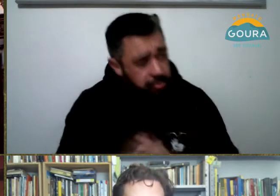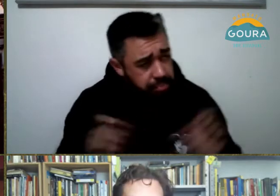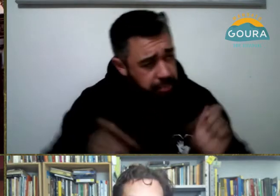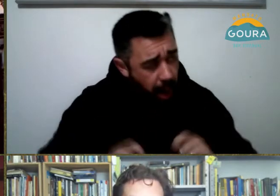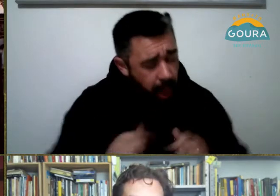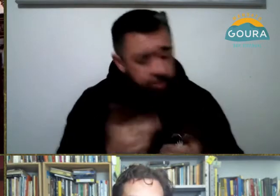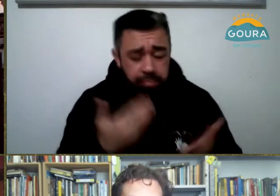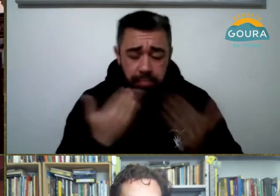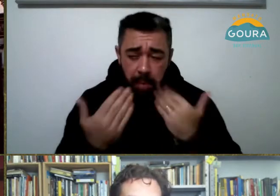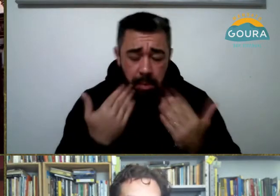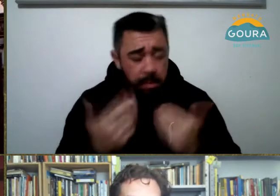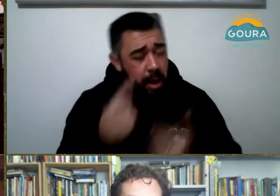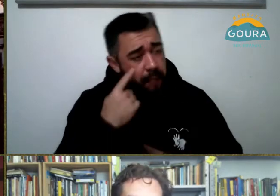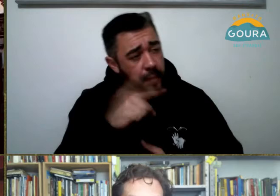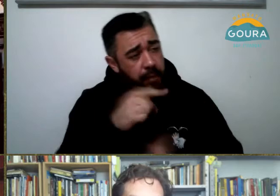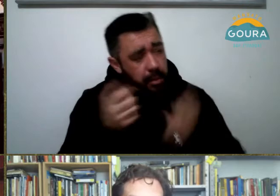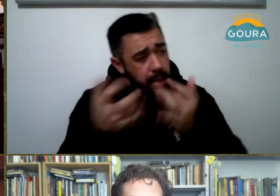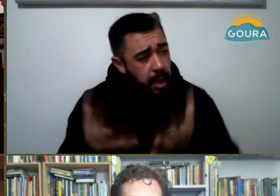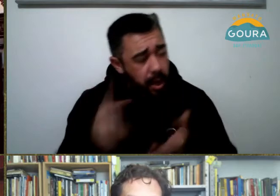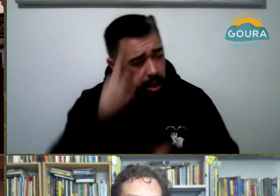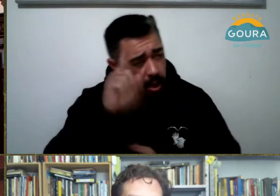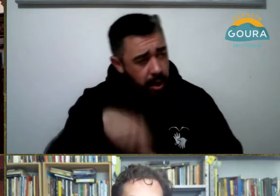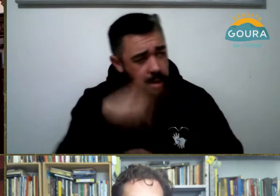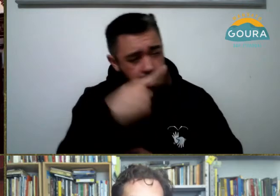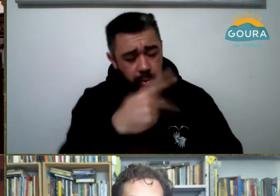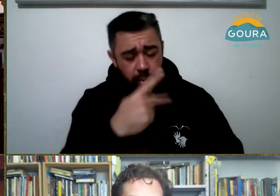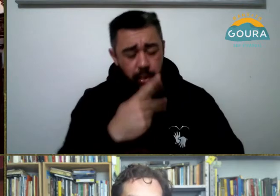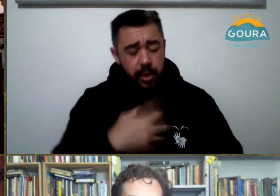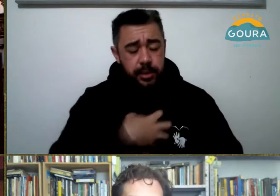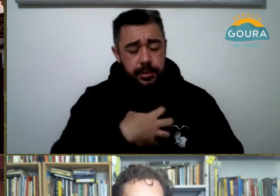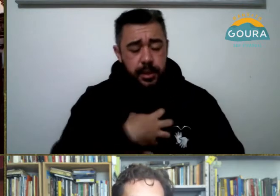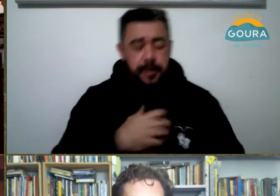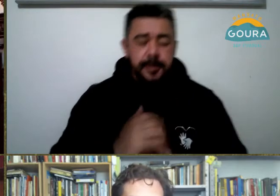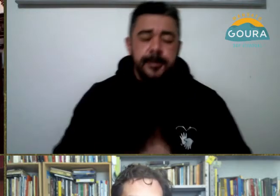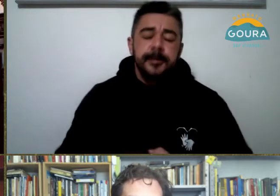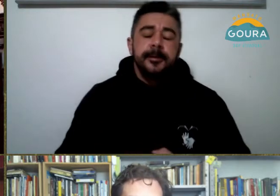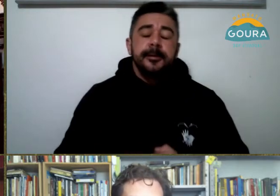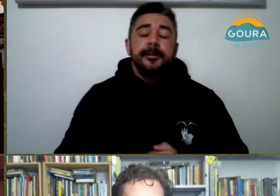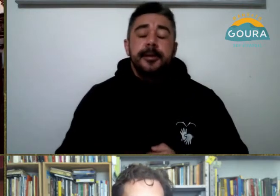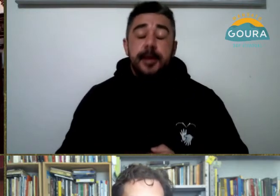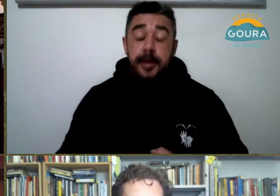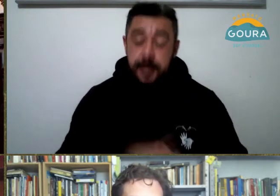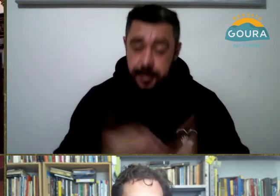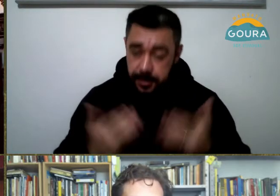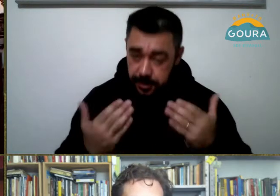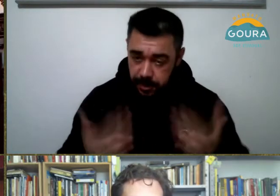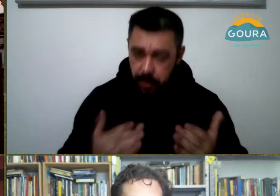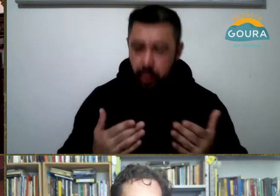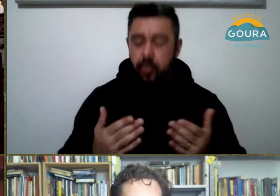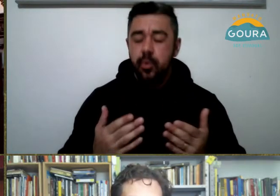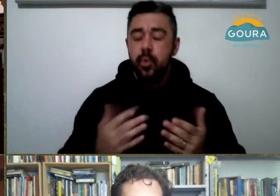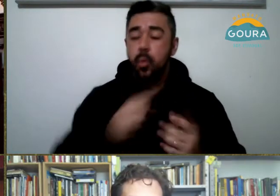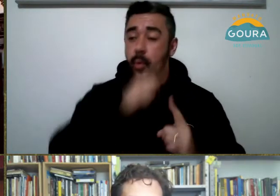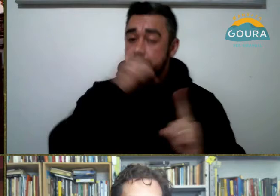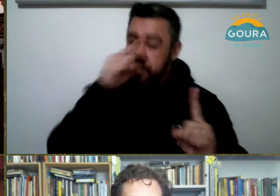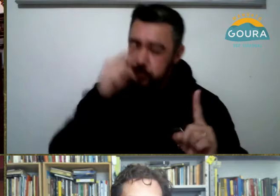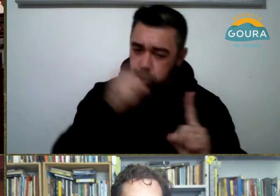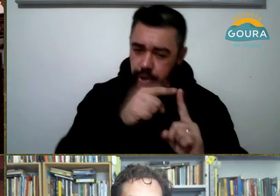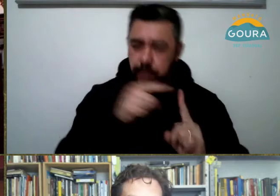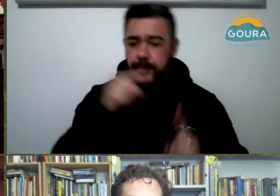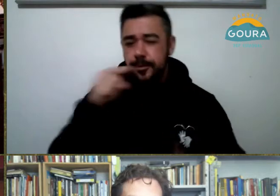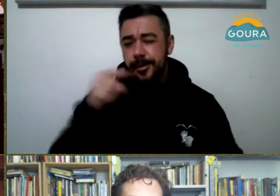as dificuldades que está a experimentar neste momento. E o grande objetivo deste sistema é